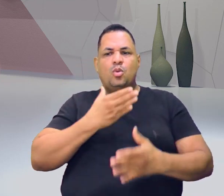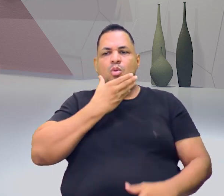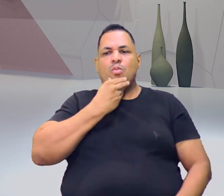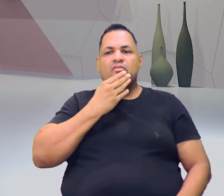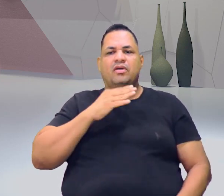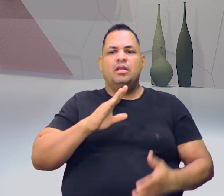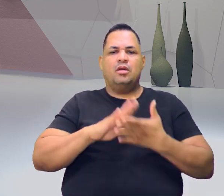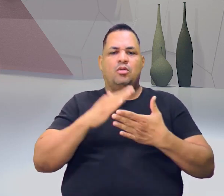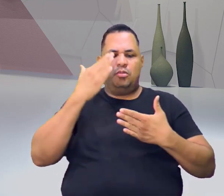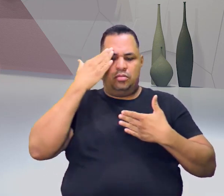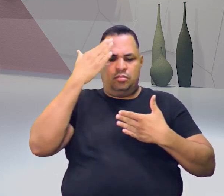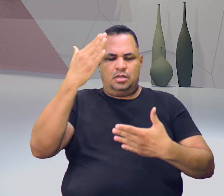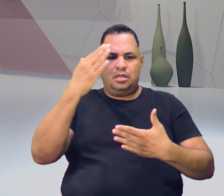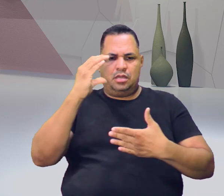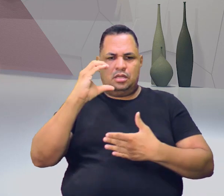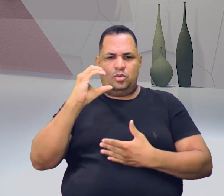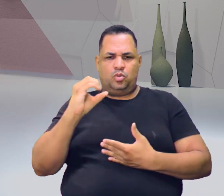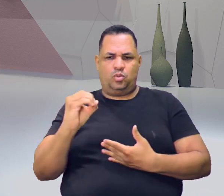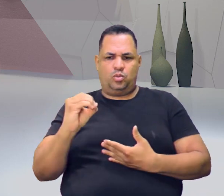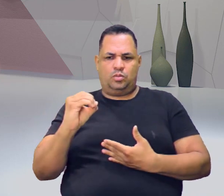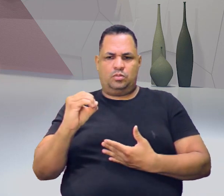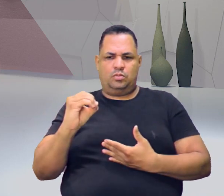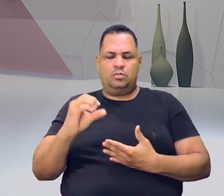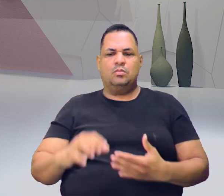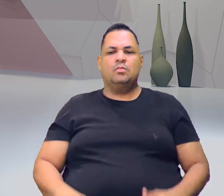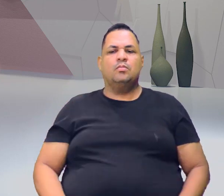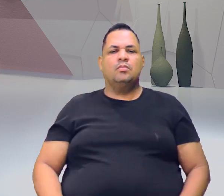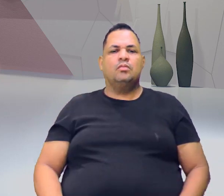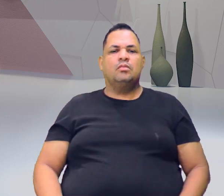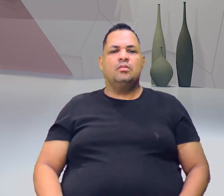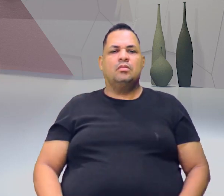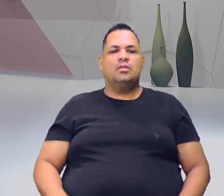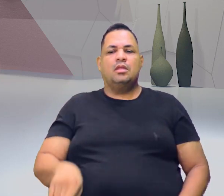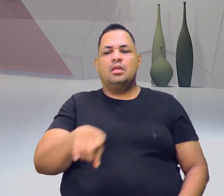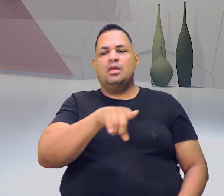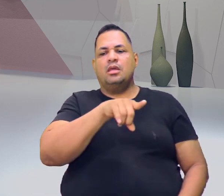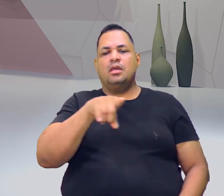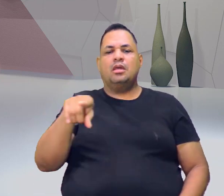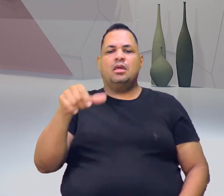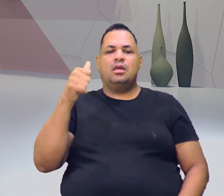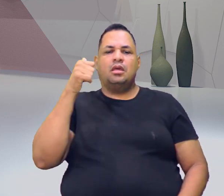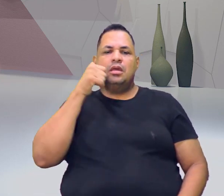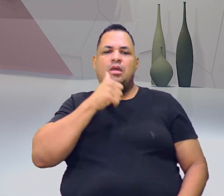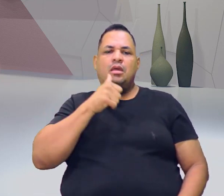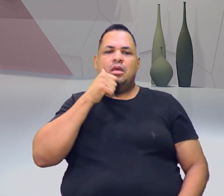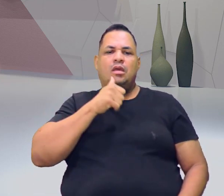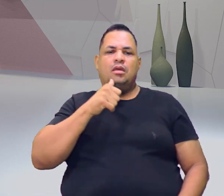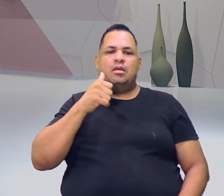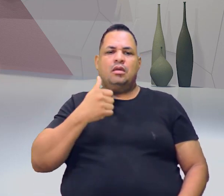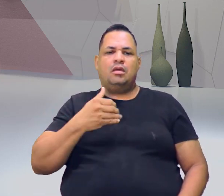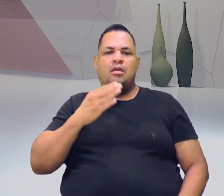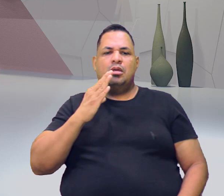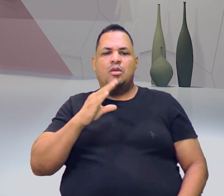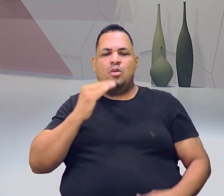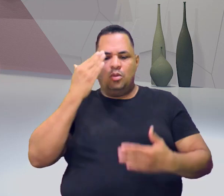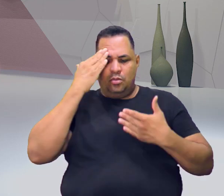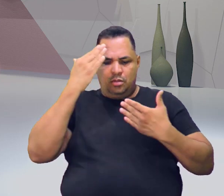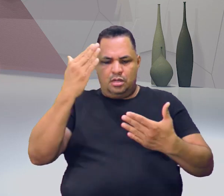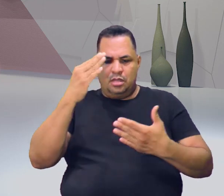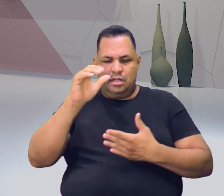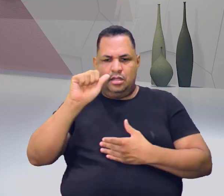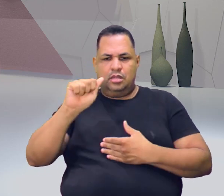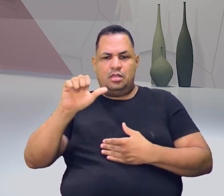obrigado. Agora vamos lá. Elas dizem, as amadinhas,